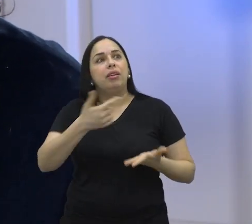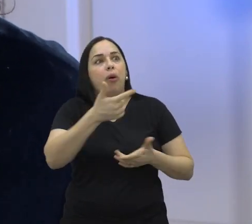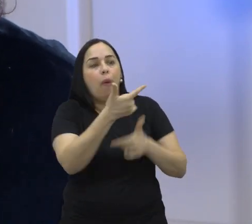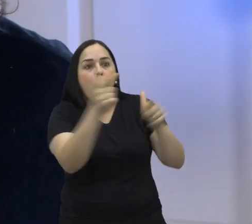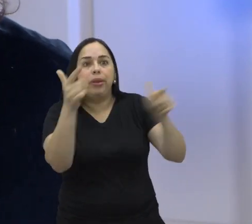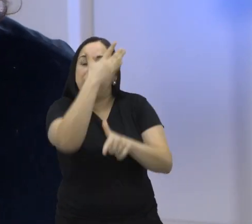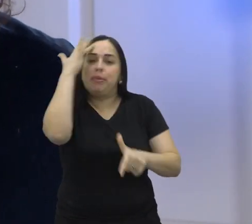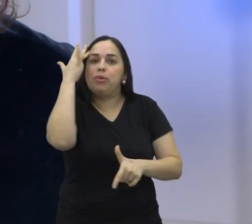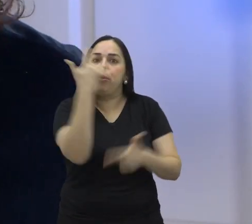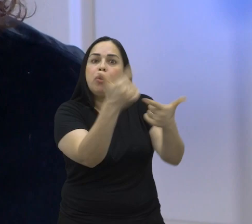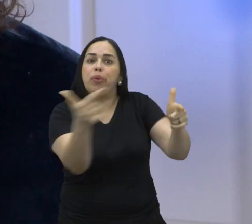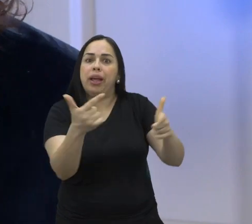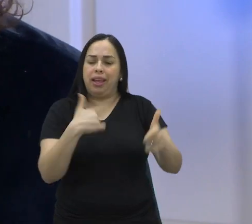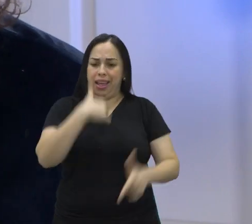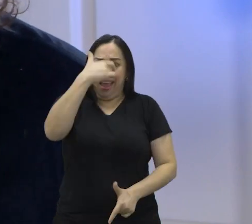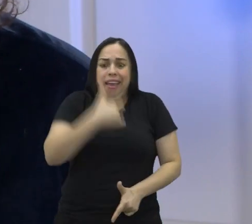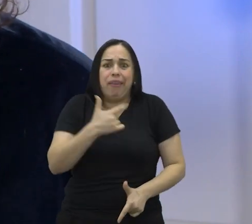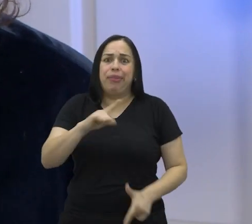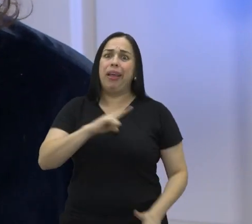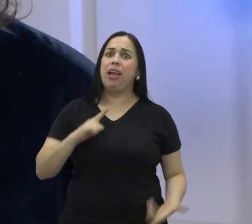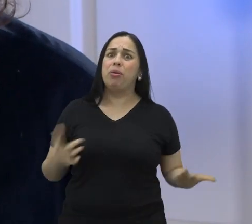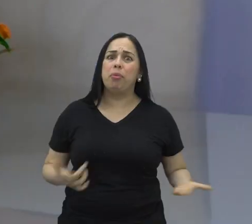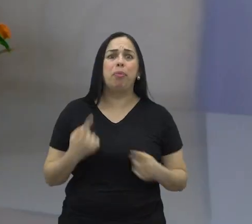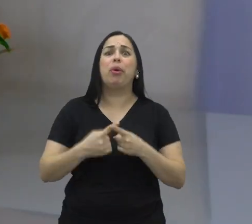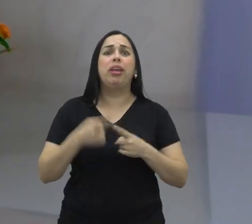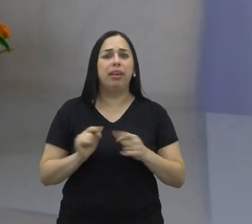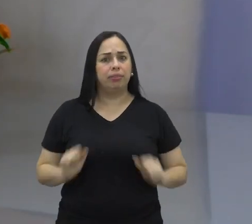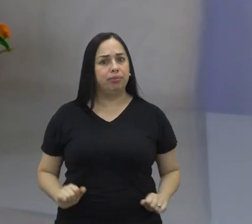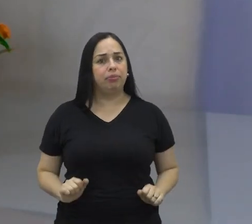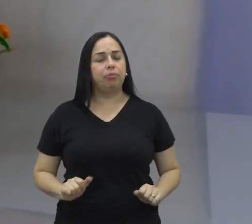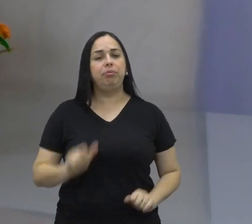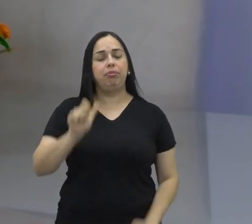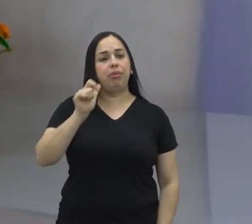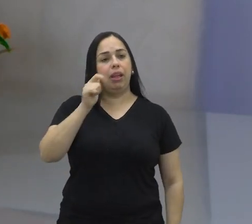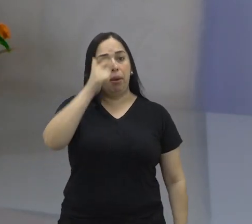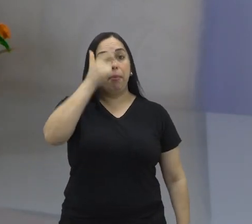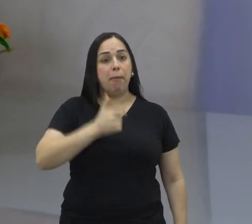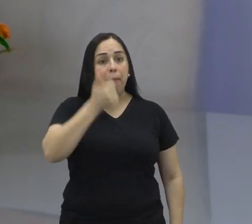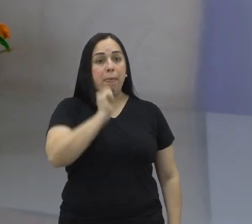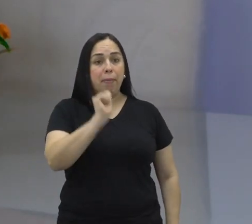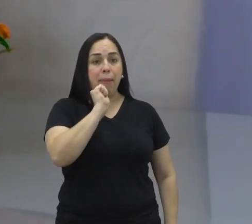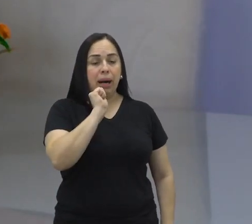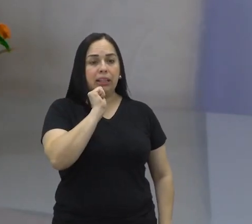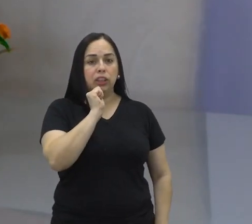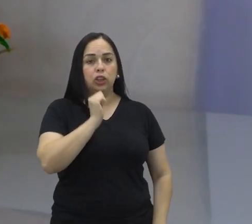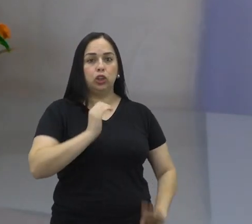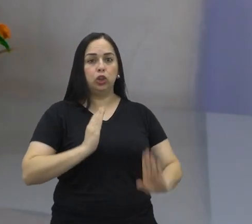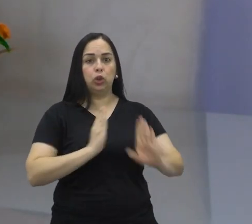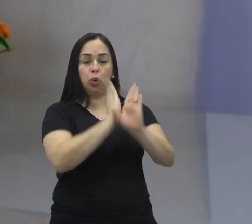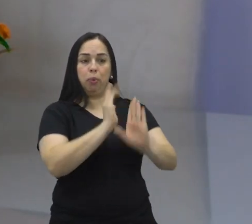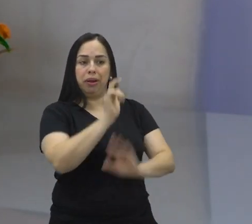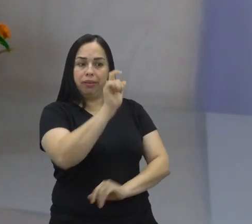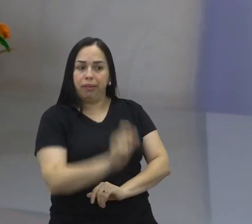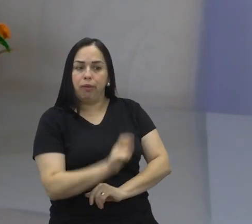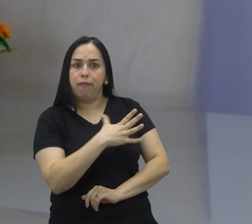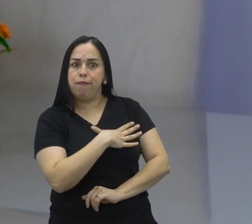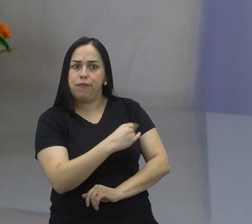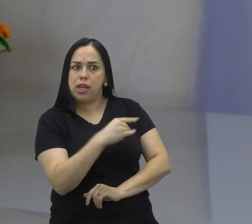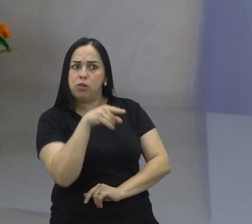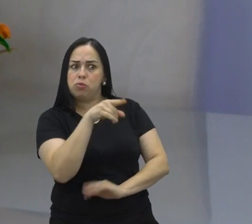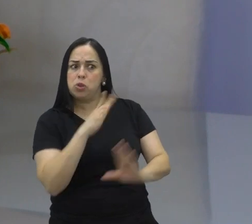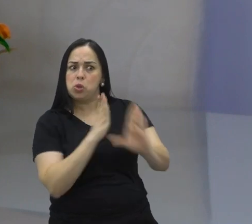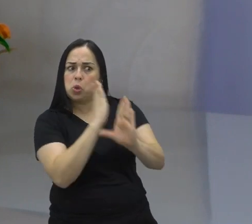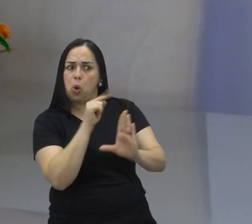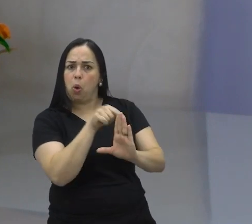bilhões de pessoas no mundo, eu fui ter logo essa doença. Quando uma mãe descobre o diagnóstico de diabetes tipo 1 do